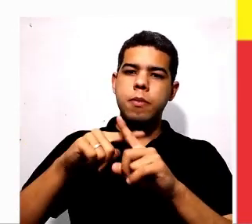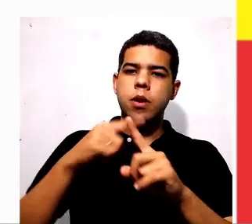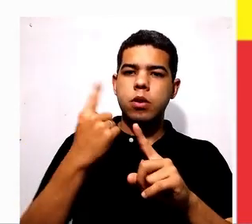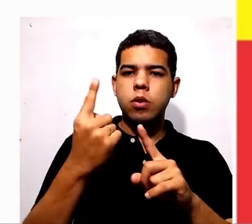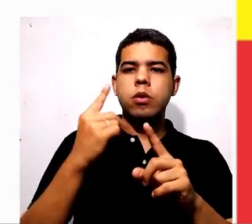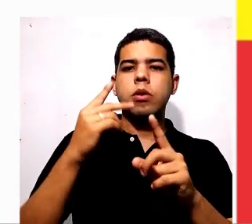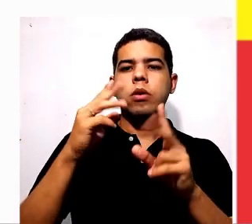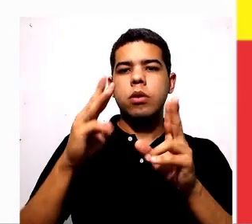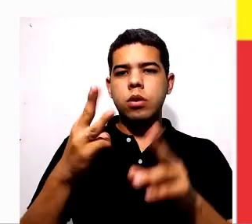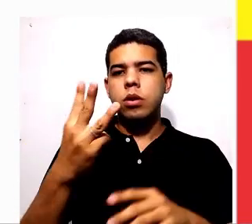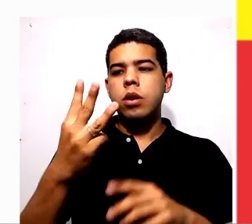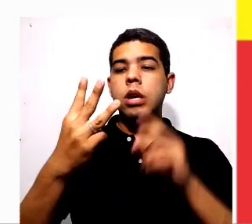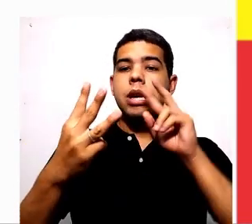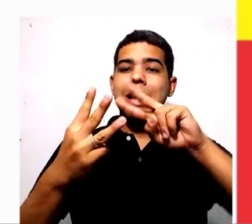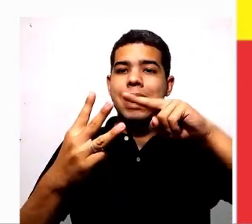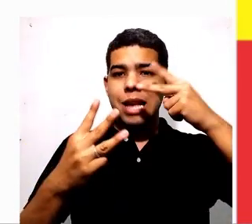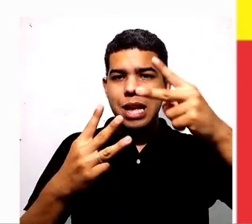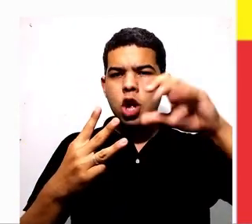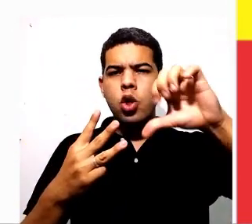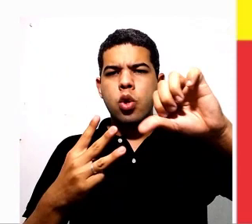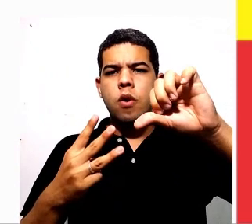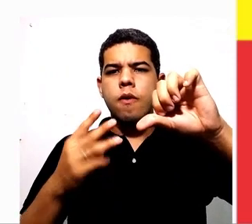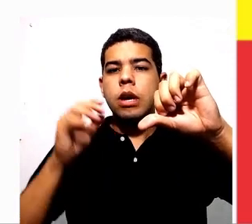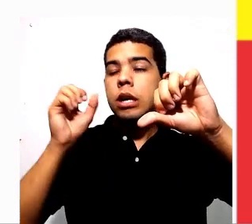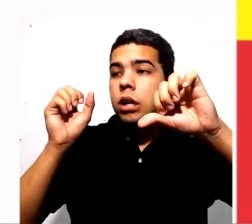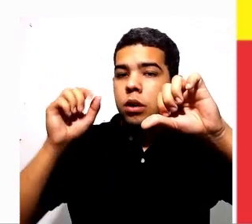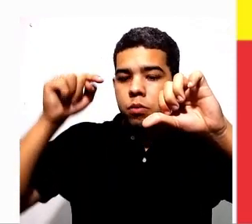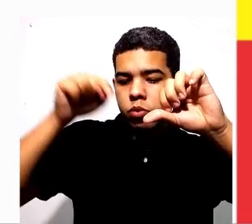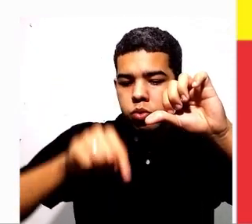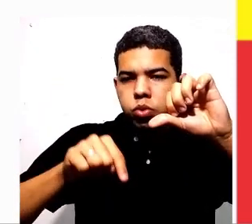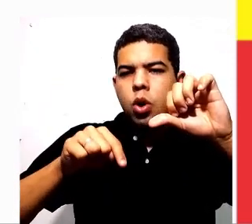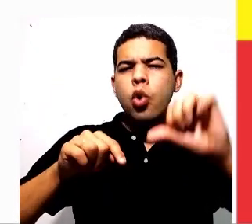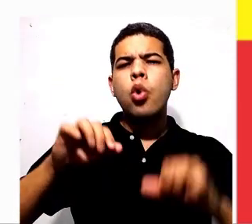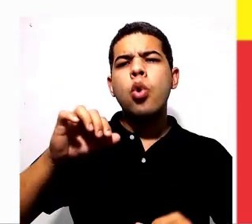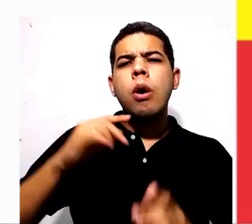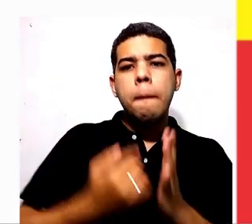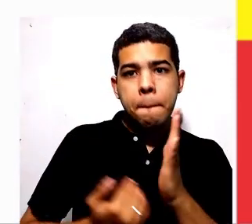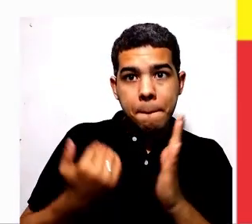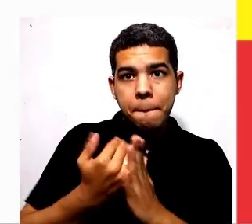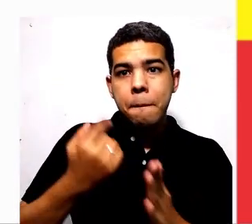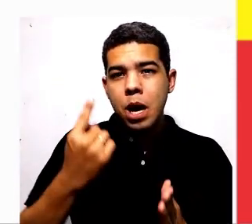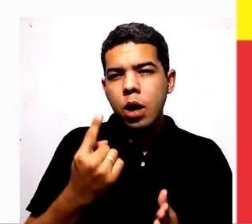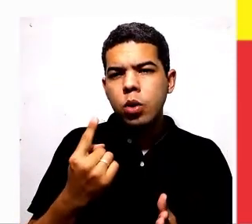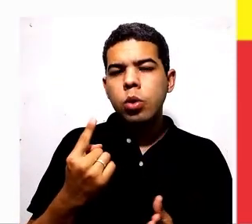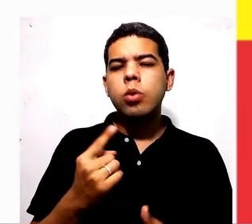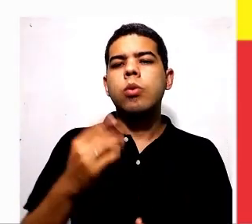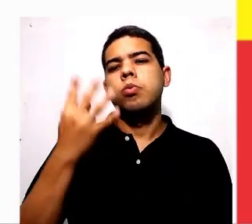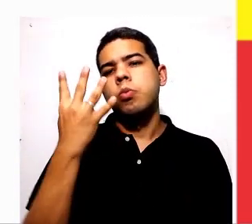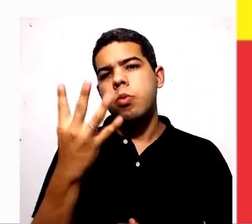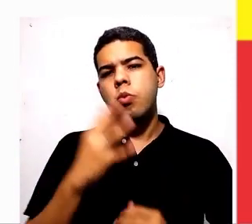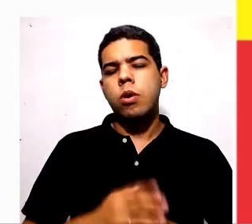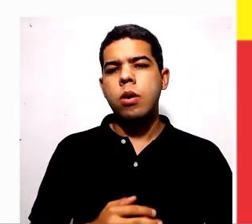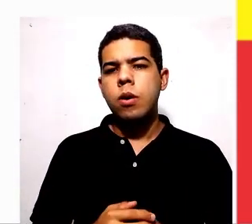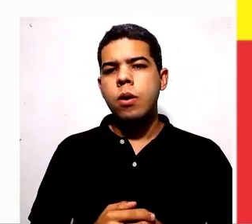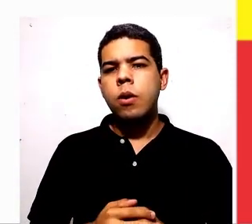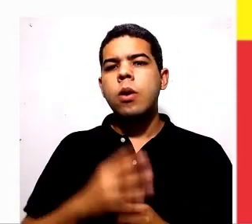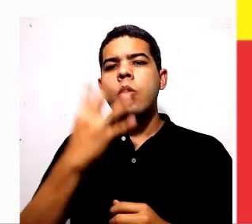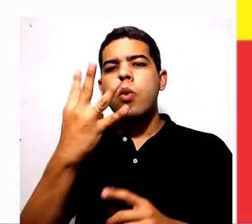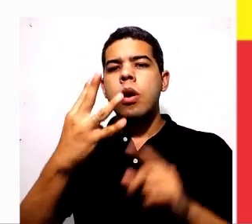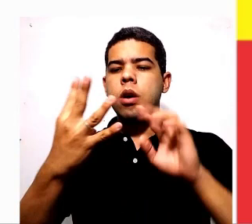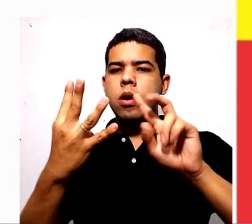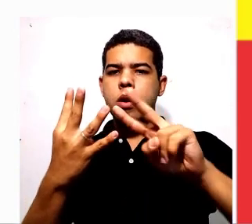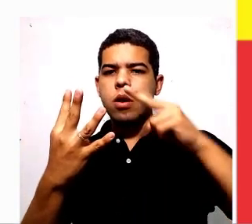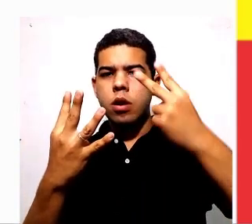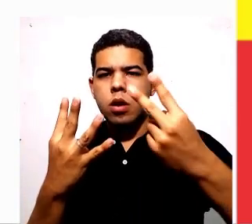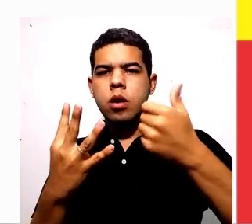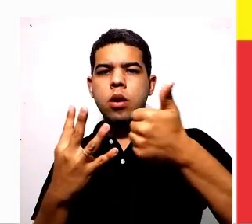1, 3, 3 ao quadrado, 9, vai construir mais uma figura? Sim, então adiciona mais 1, 4,